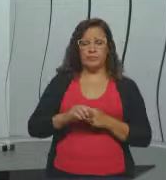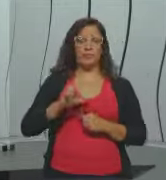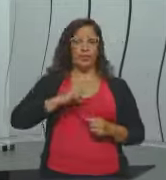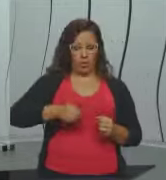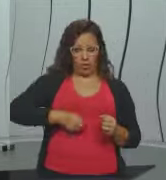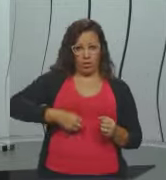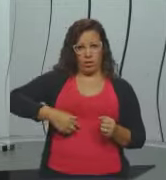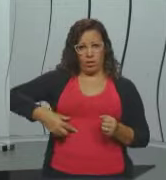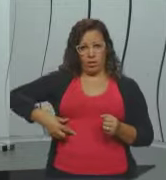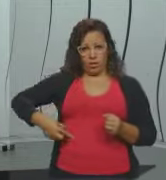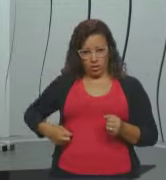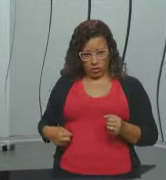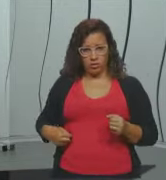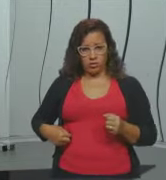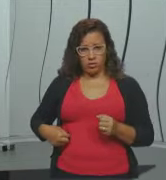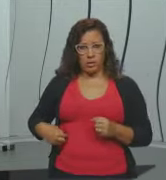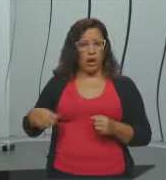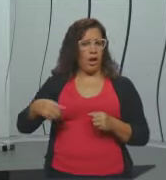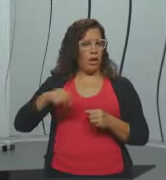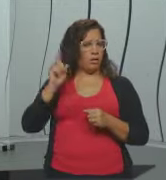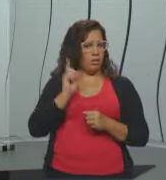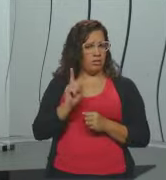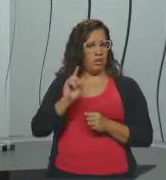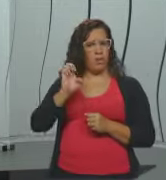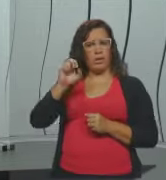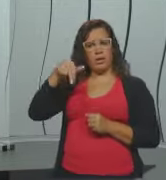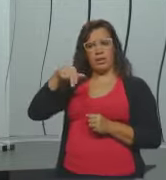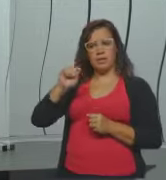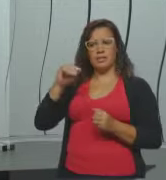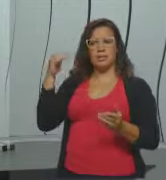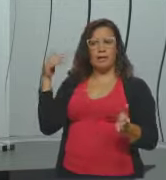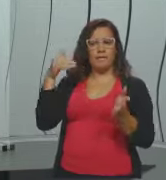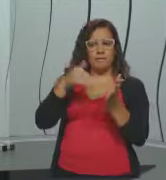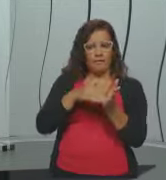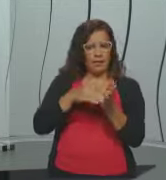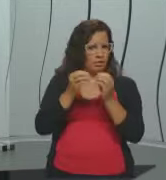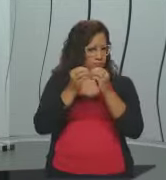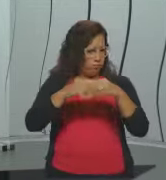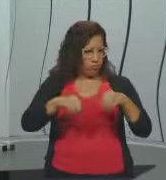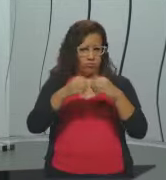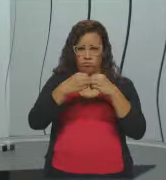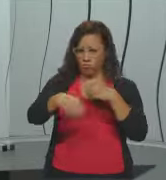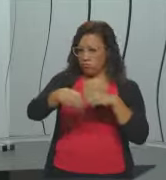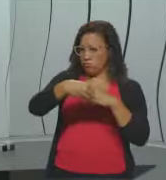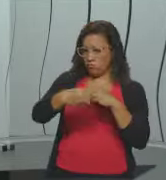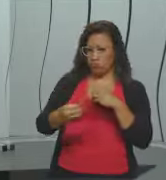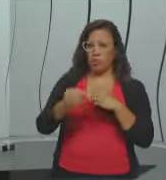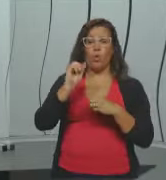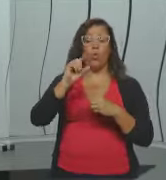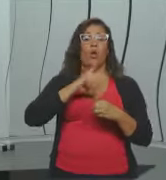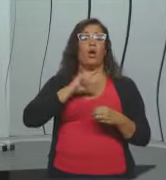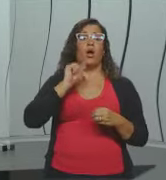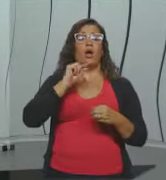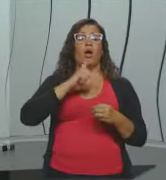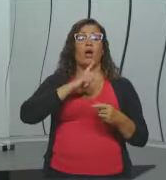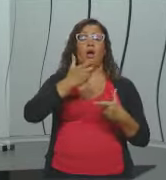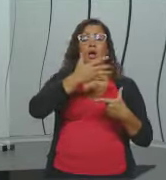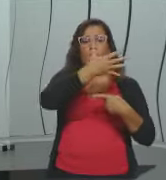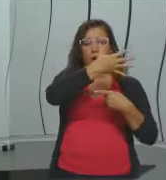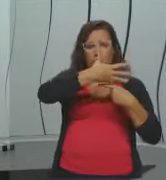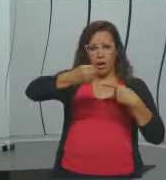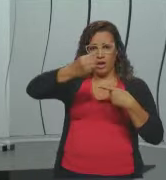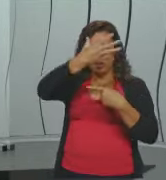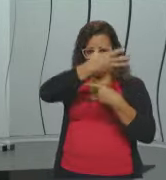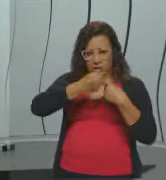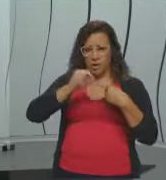A bile é a única aqui que não é uma enzima. Ela é formada de vários sais. E esses sais vão ajudar a fazer com que